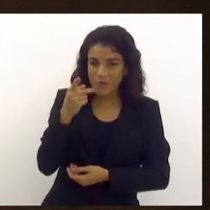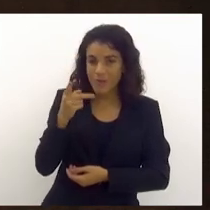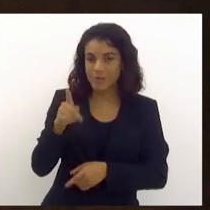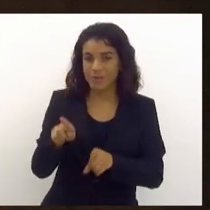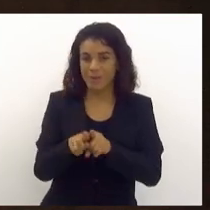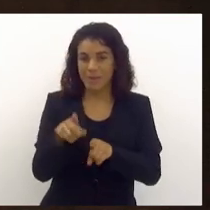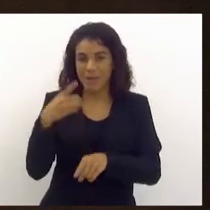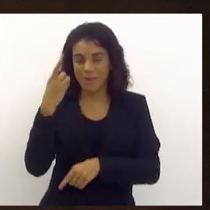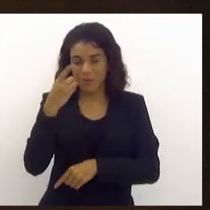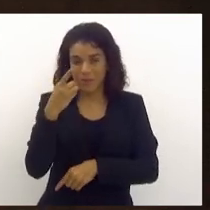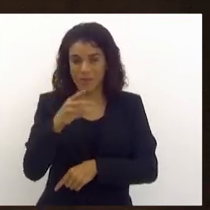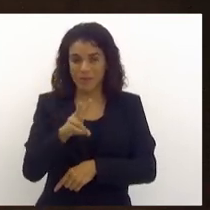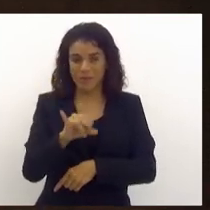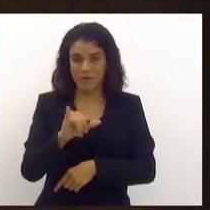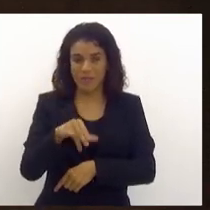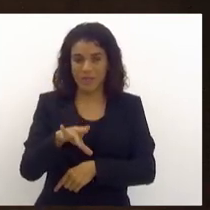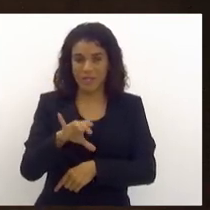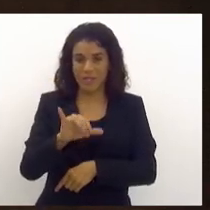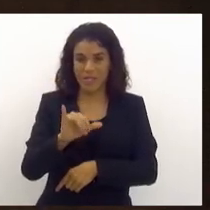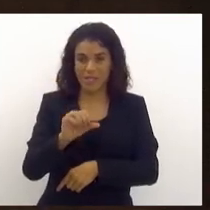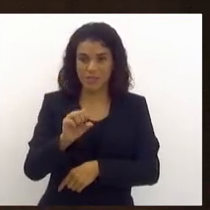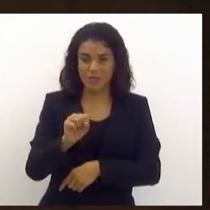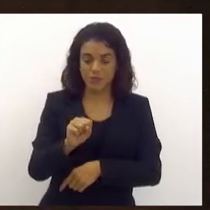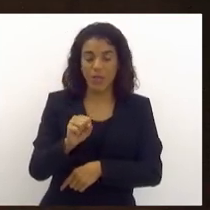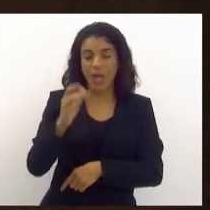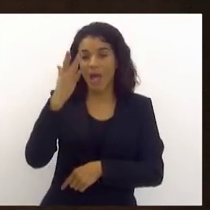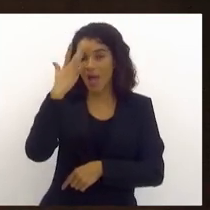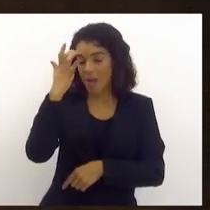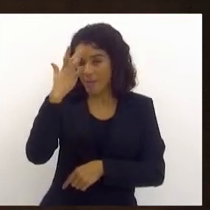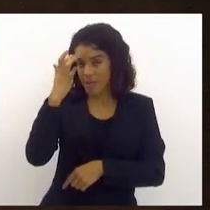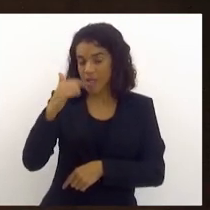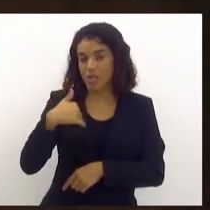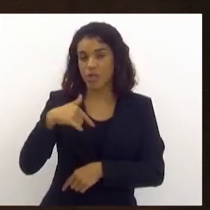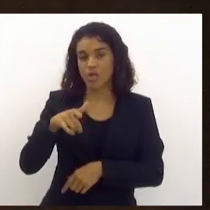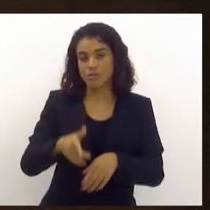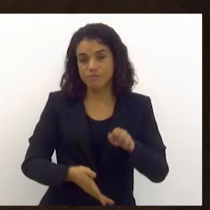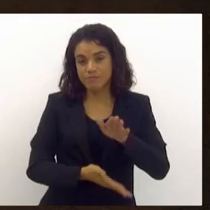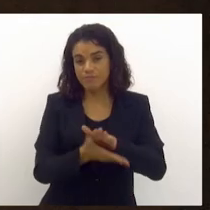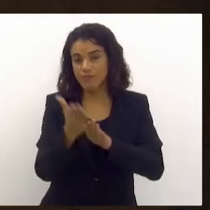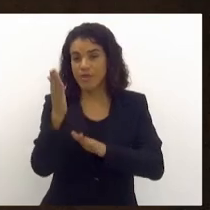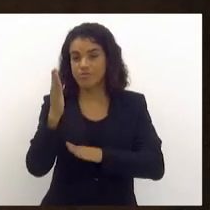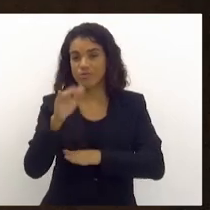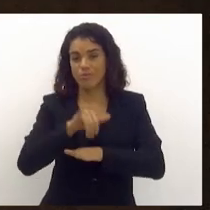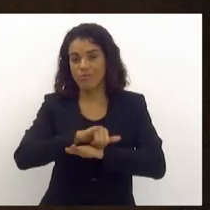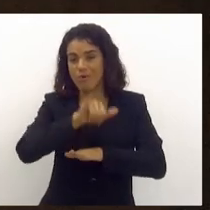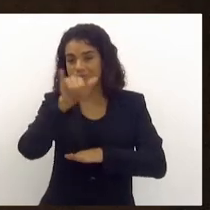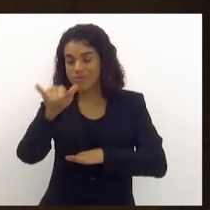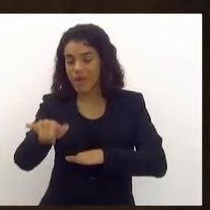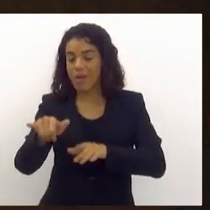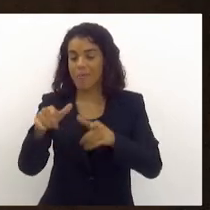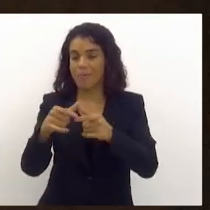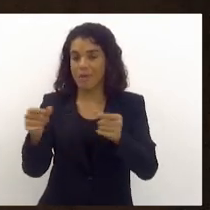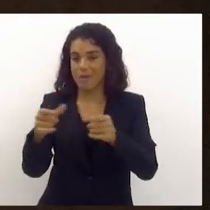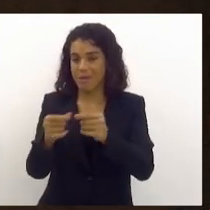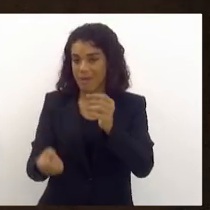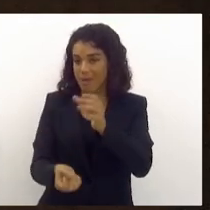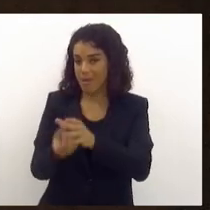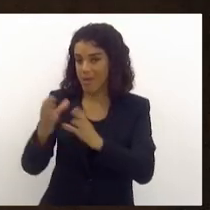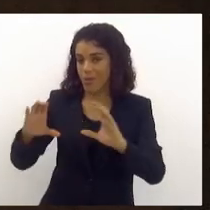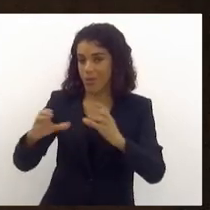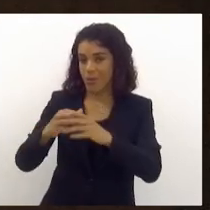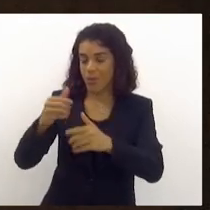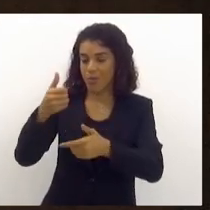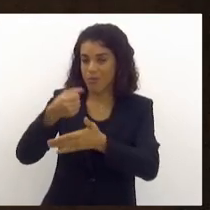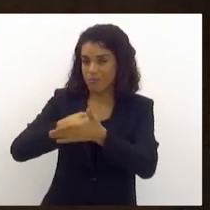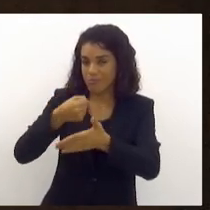Cozolino, Rodrigo Amorim e Fred Pacheco, a partir de amanhã estaremos em Brasília, na frente parlamentar criada e aprovada